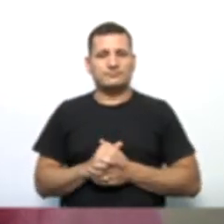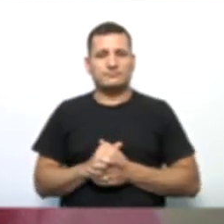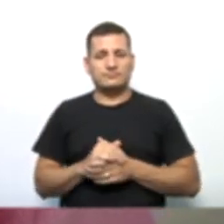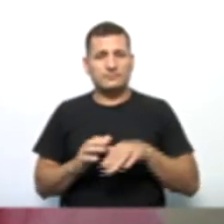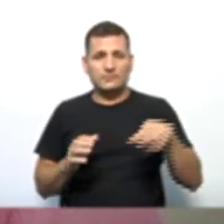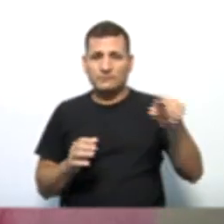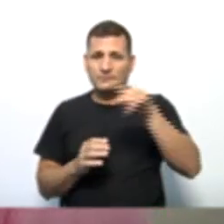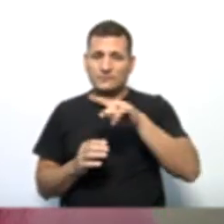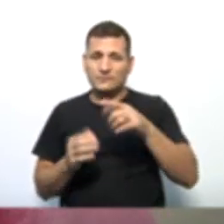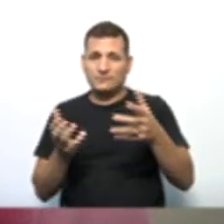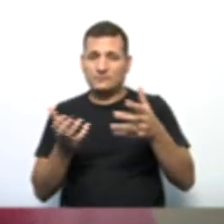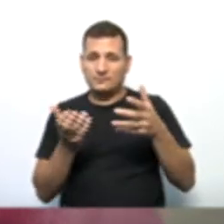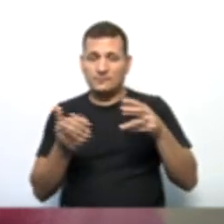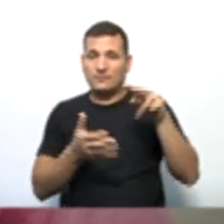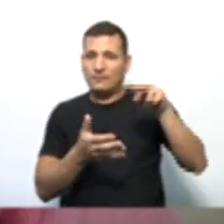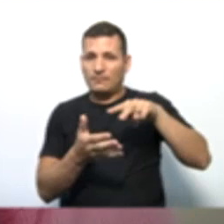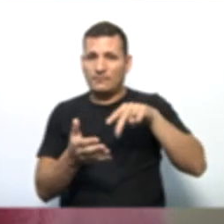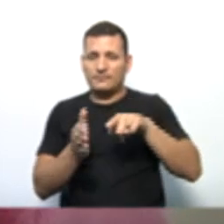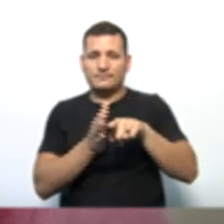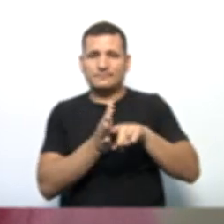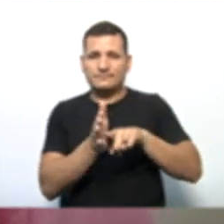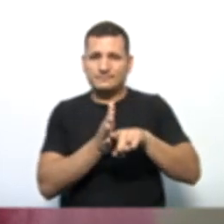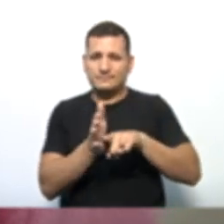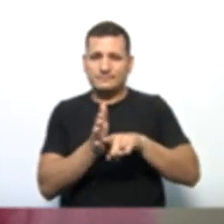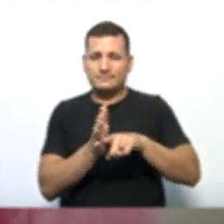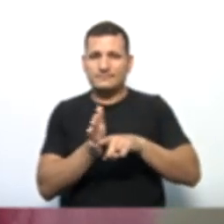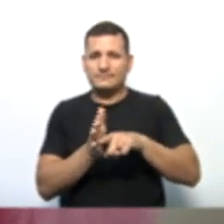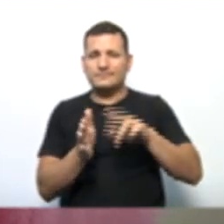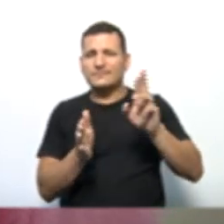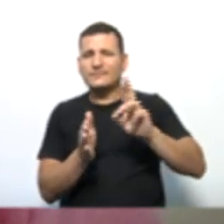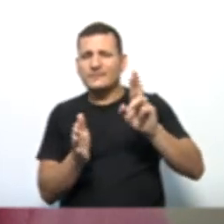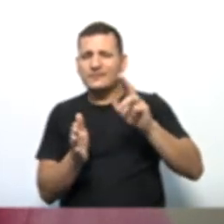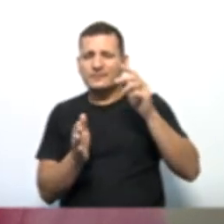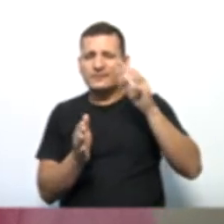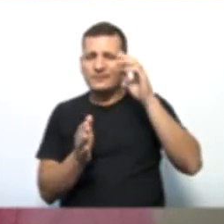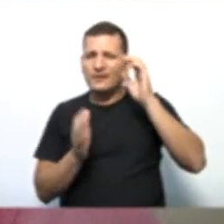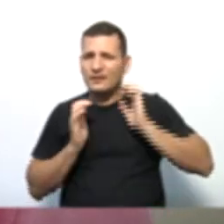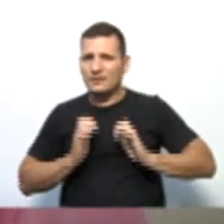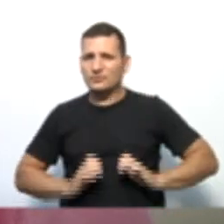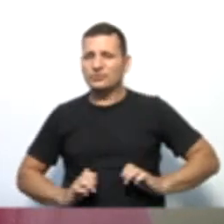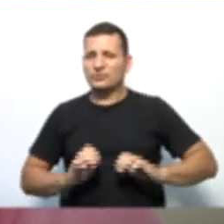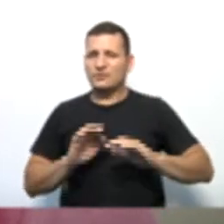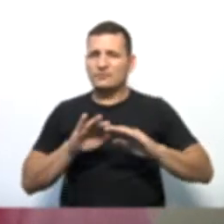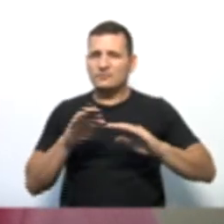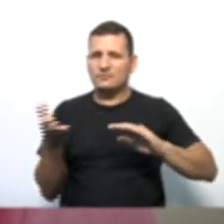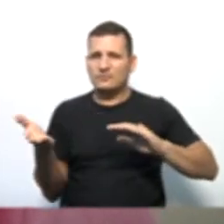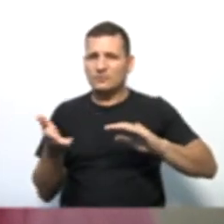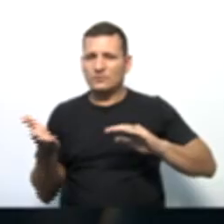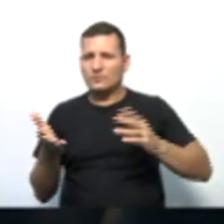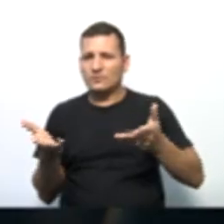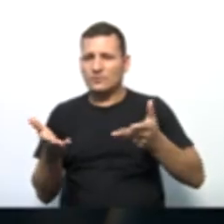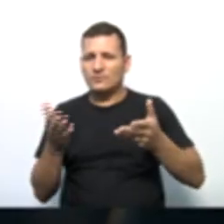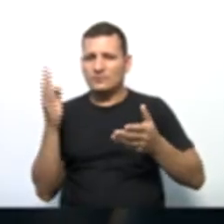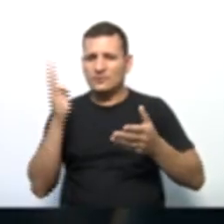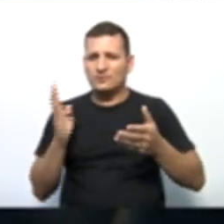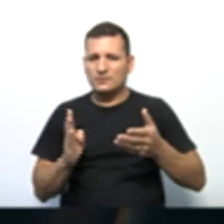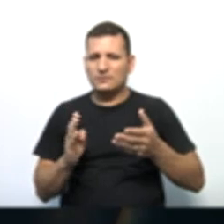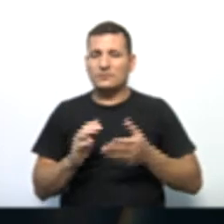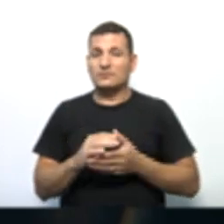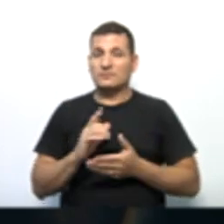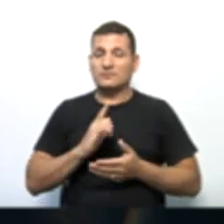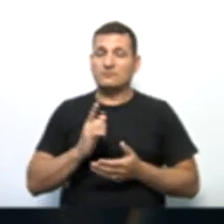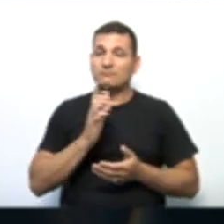que gostaria de ler, de pesquisar um pouco sobre pensadores contemporâneos atuais brasileiros, há um